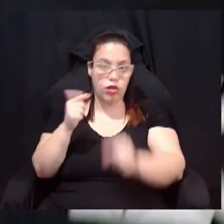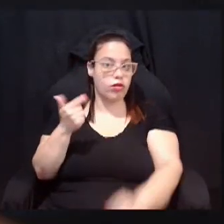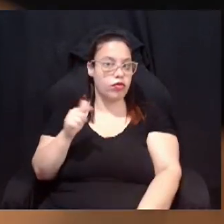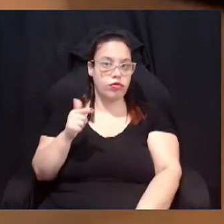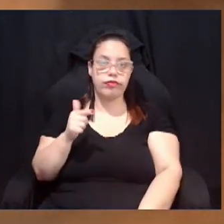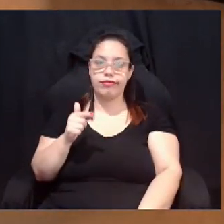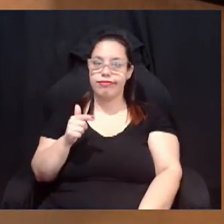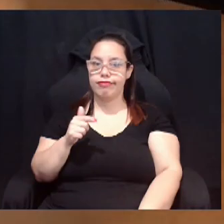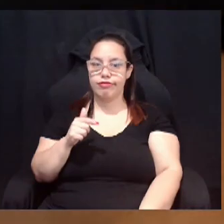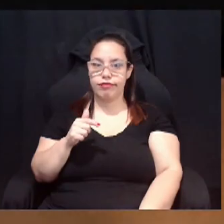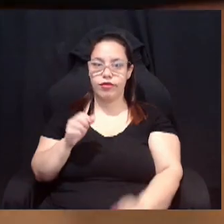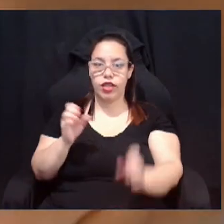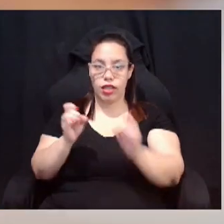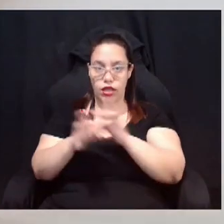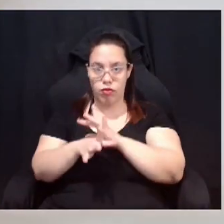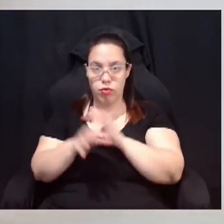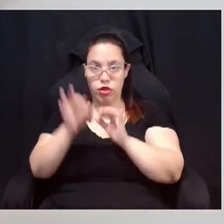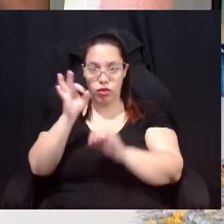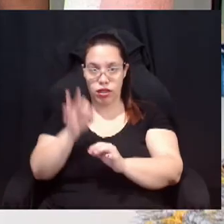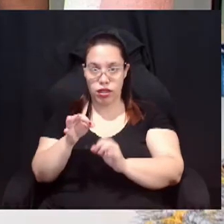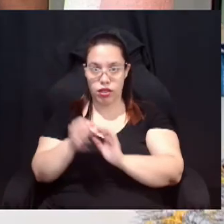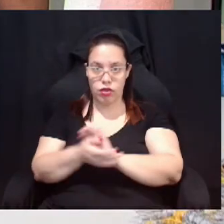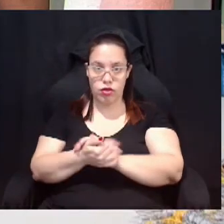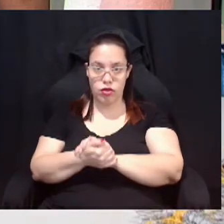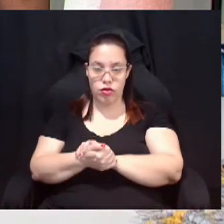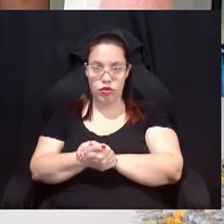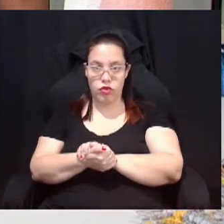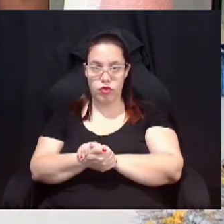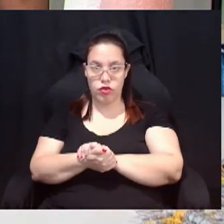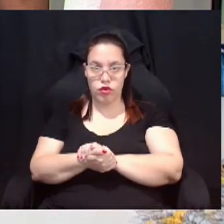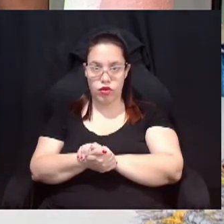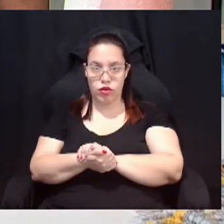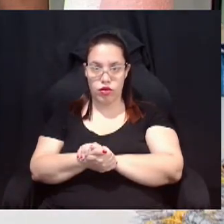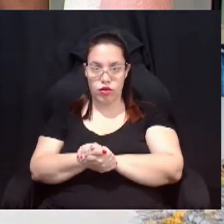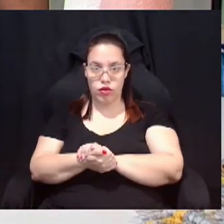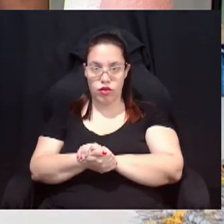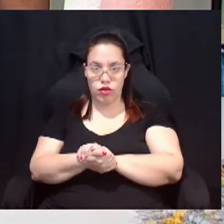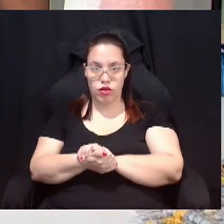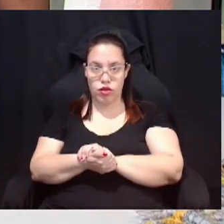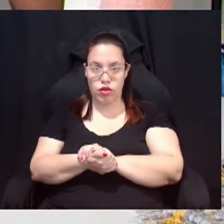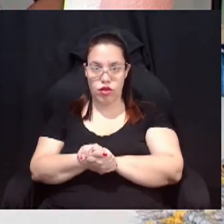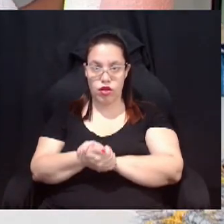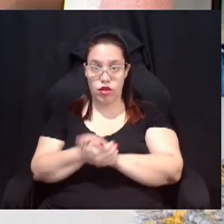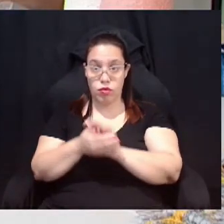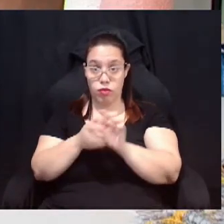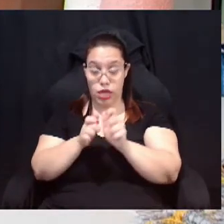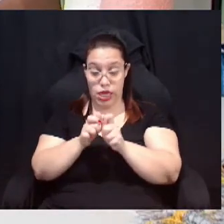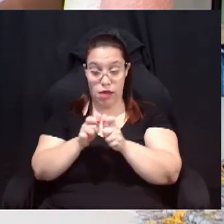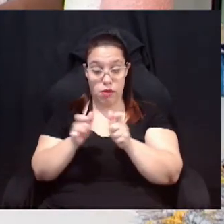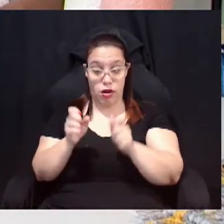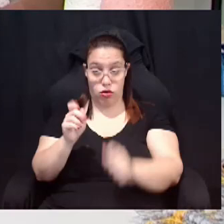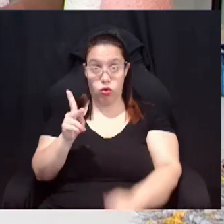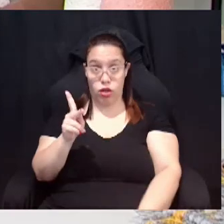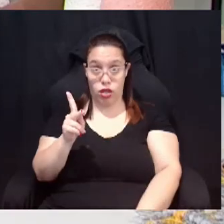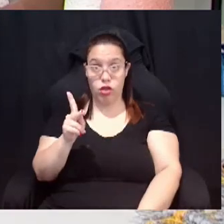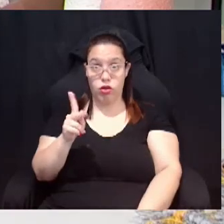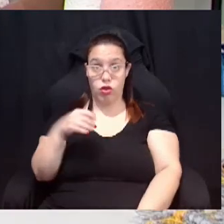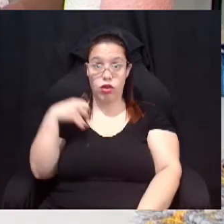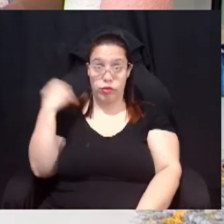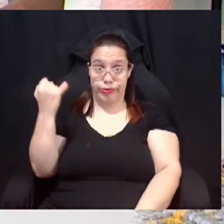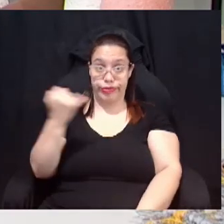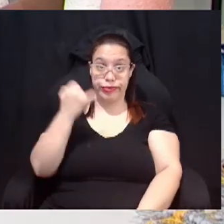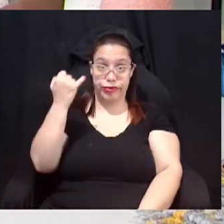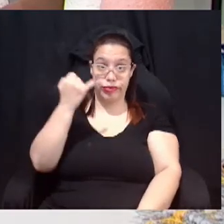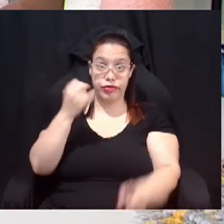esse acabamento bem torcidinho. Ele vai ficar mais aberto, tá? Então é importante a gente observar